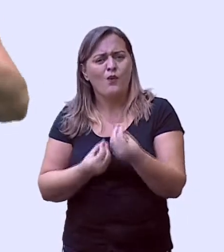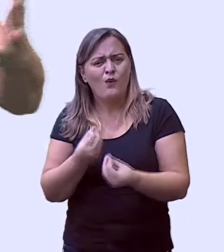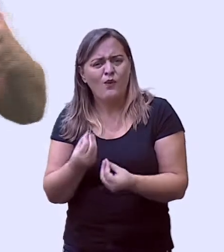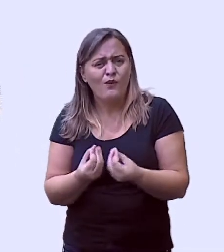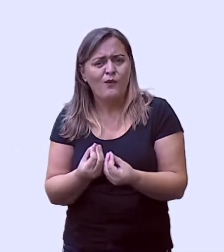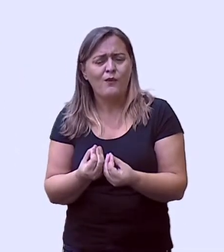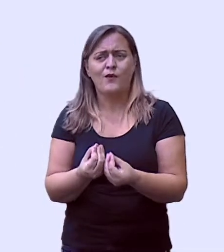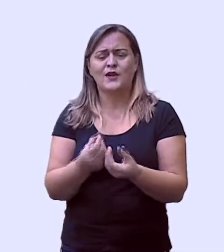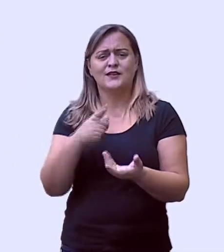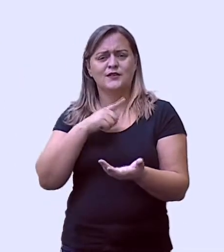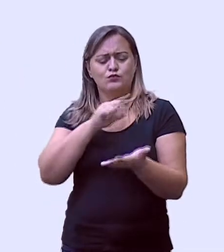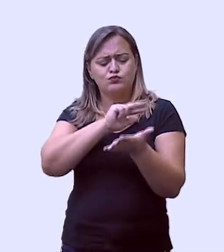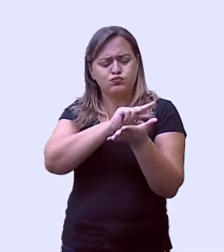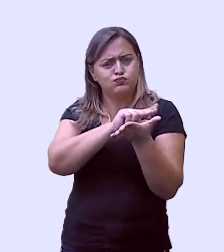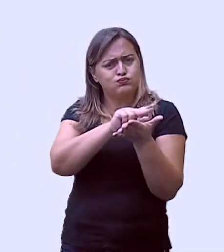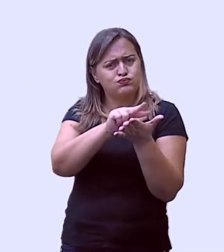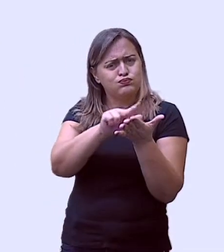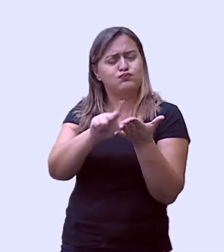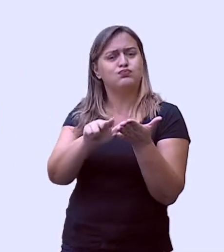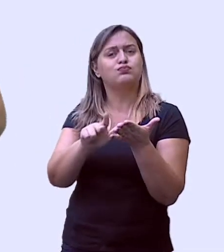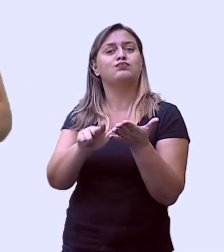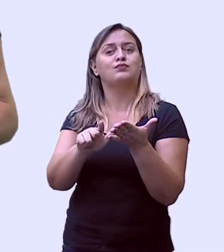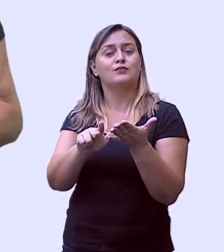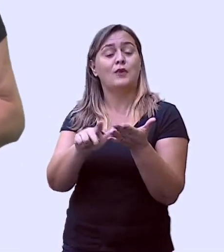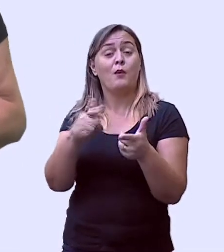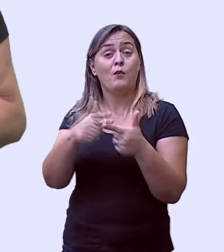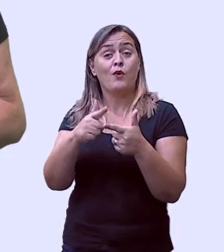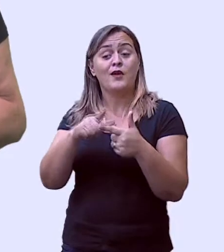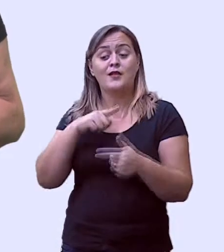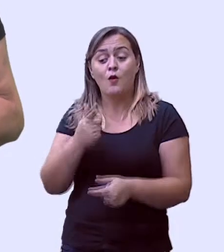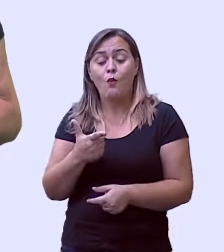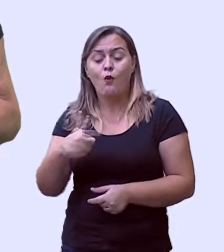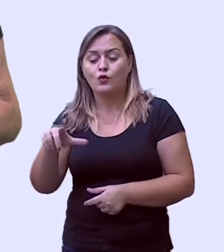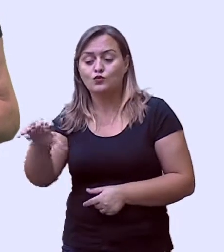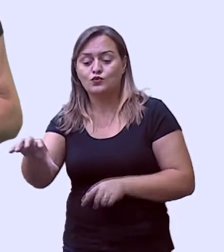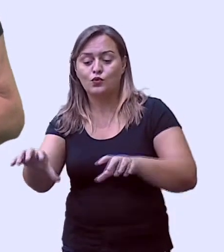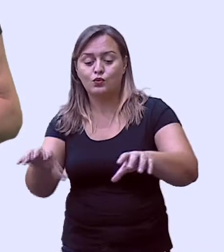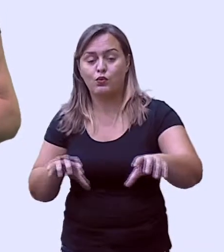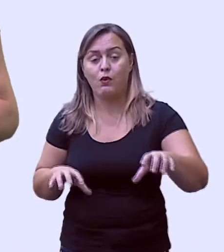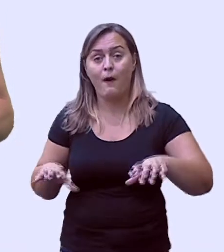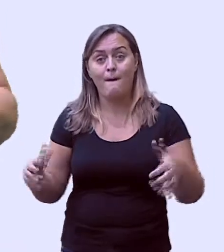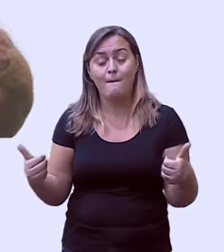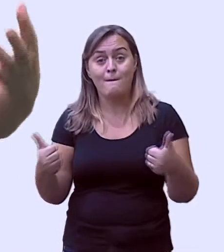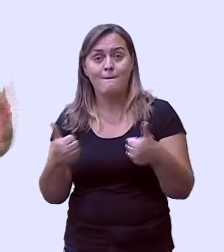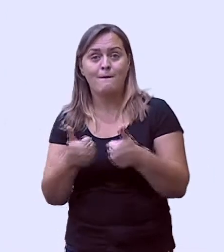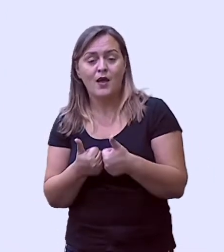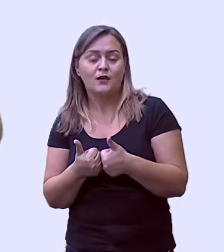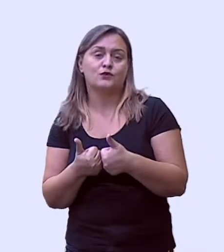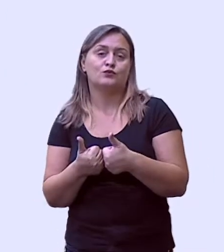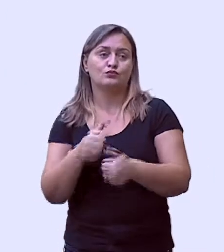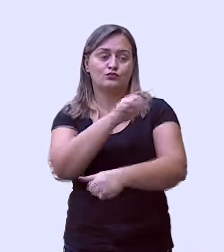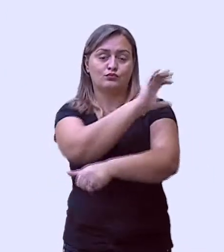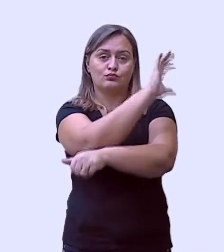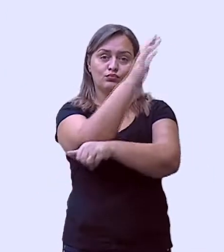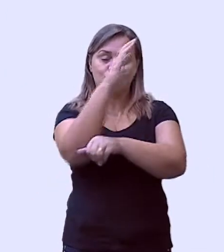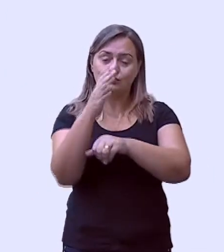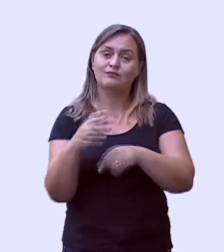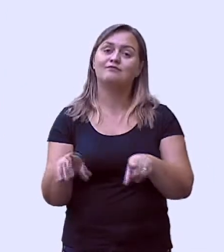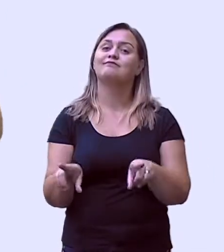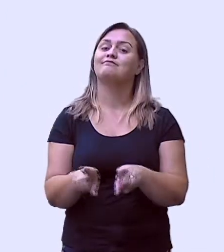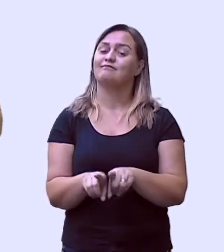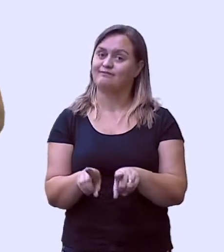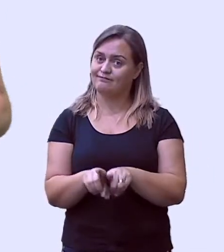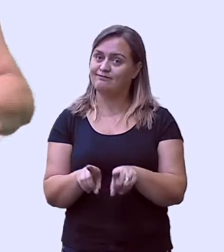bioma com os outros. A gente precisa pensar um pouquinho nisso, não é mesmo? Isso confere ao bioma